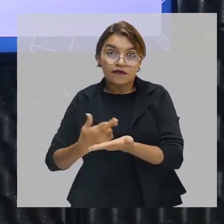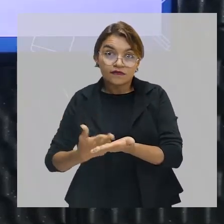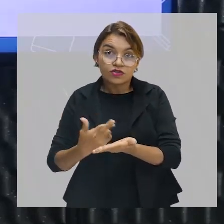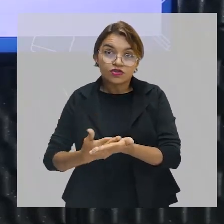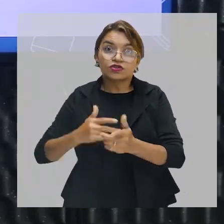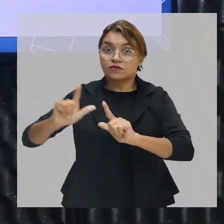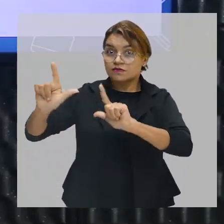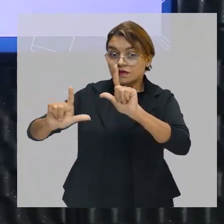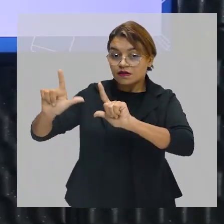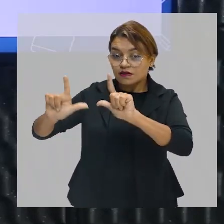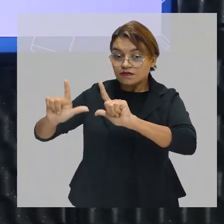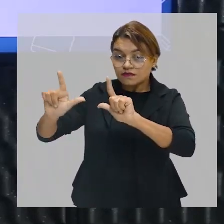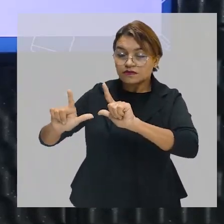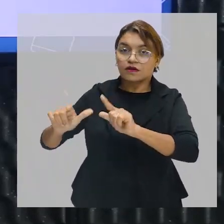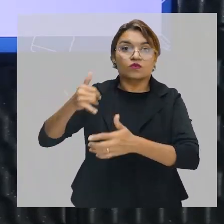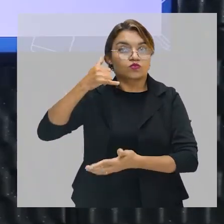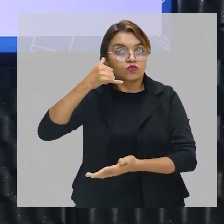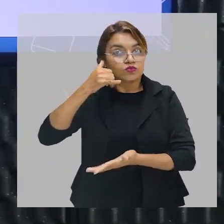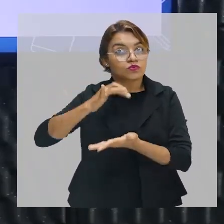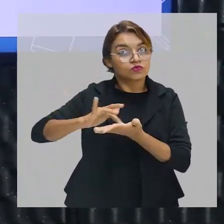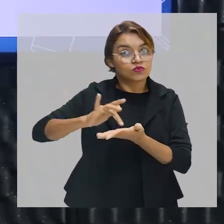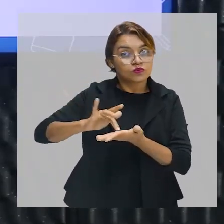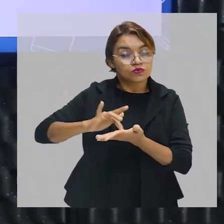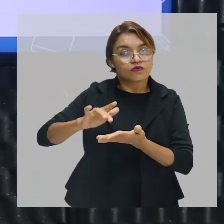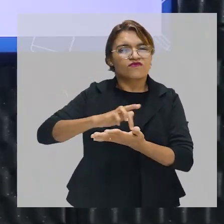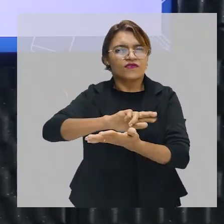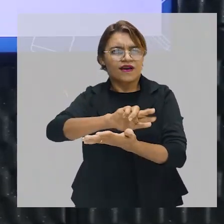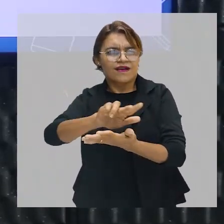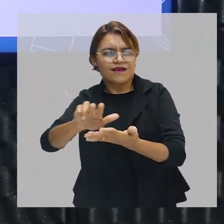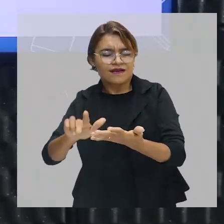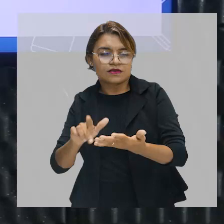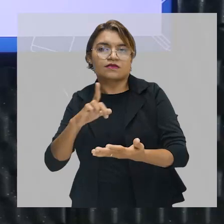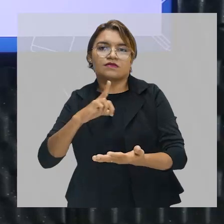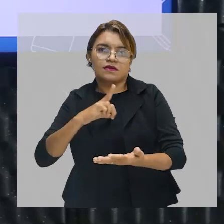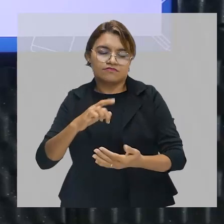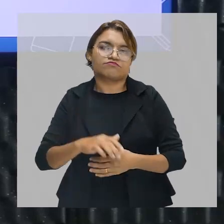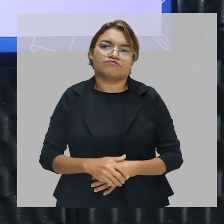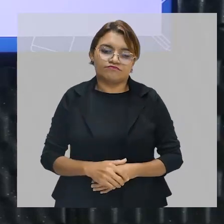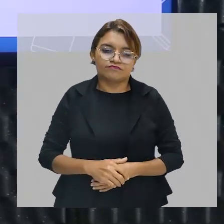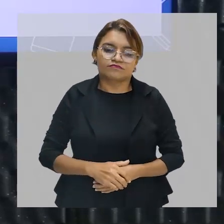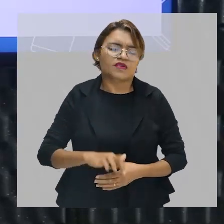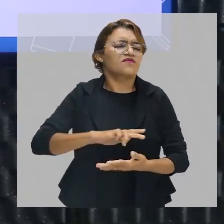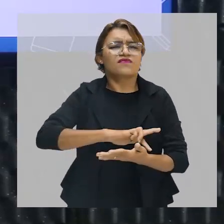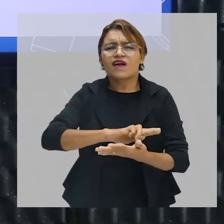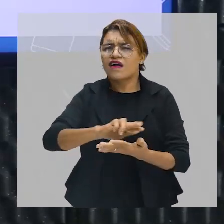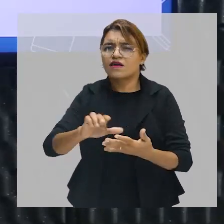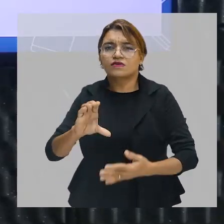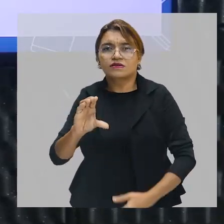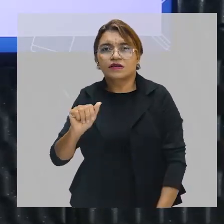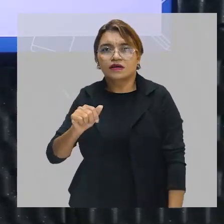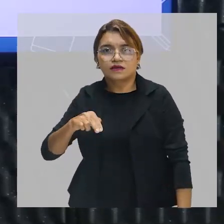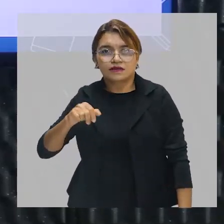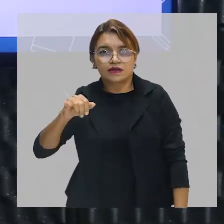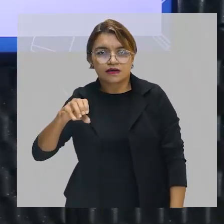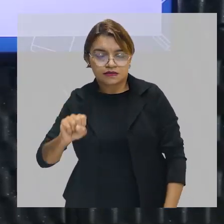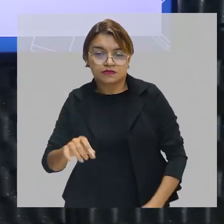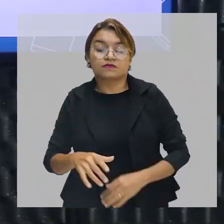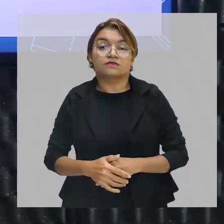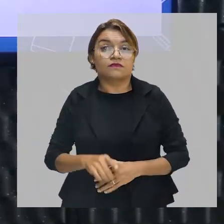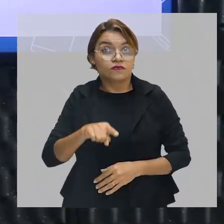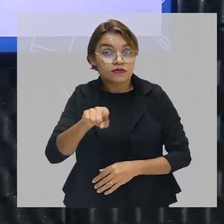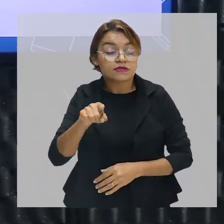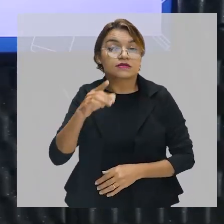da televisão, do telefone, dentre outros, né? Nós temos vários canais de comunicação, né? Vocês sabem